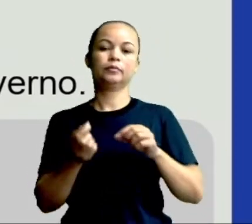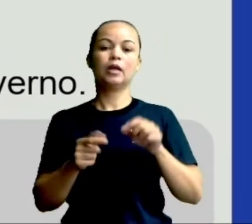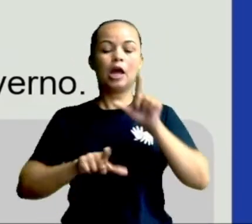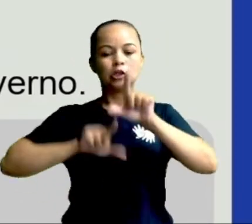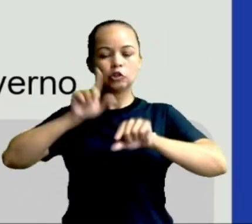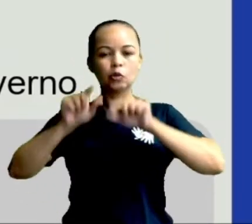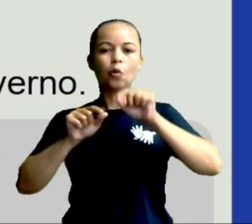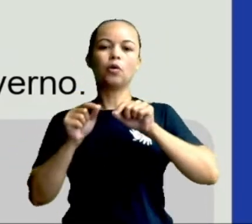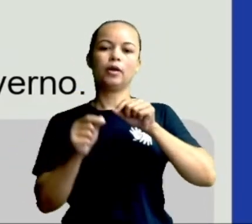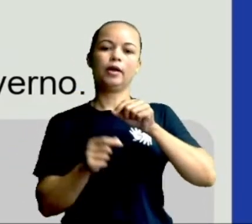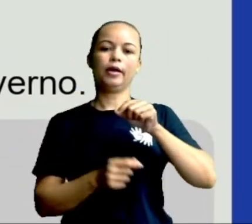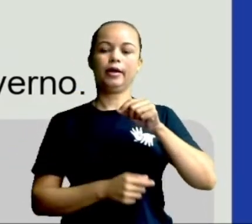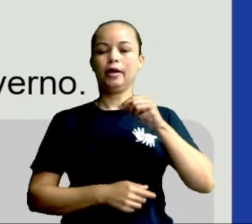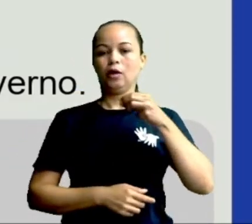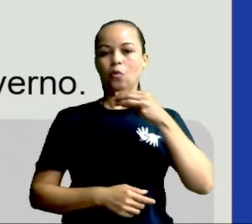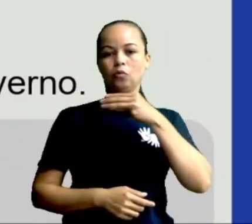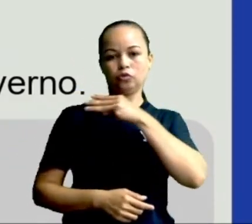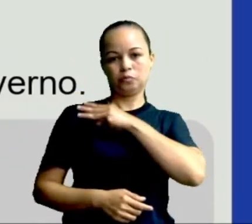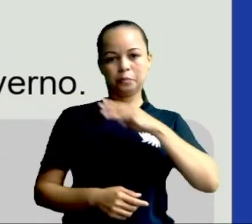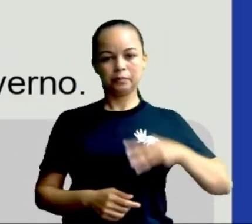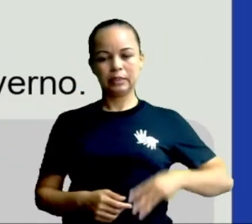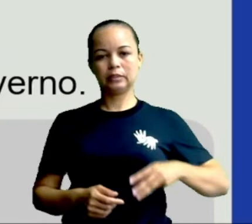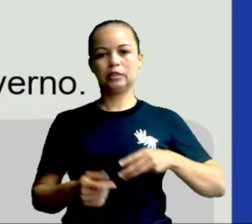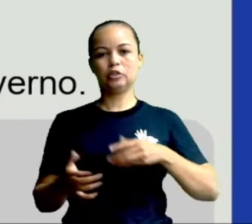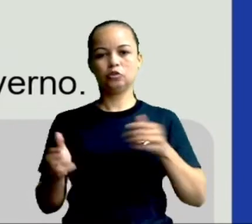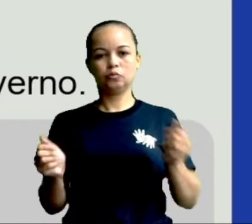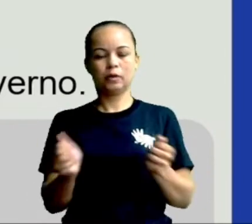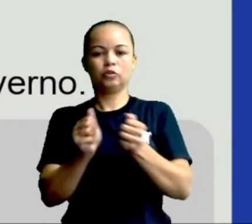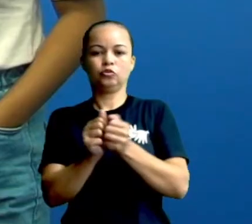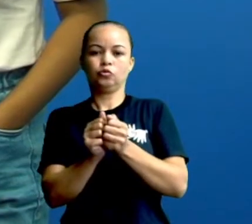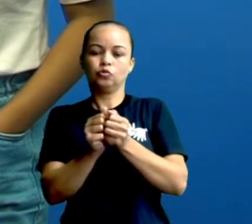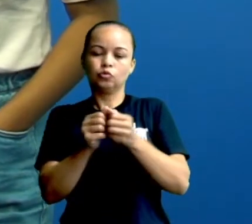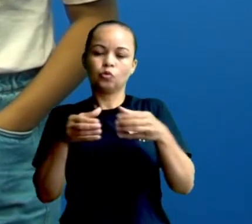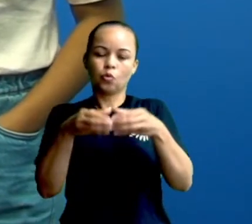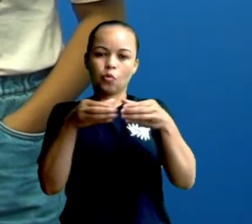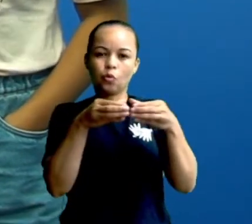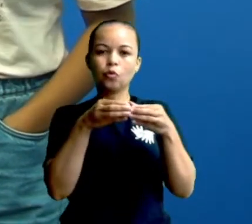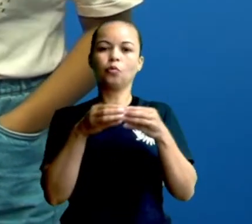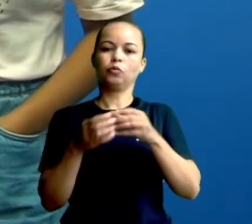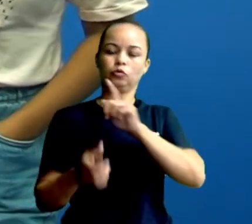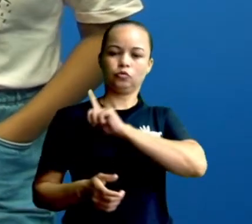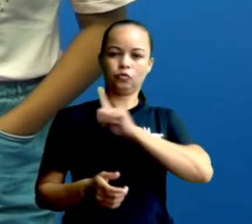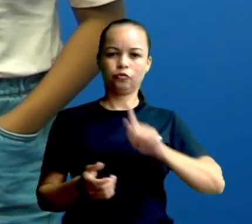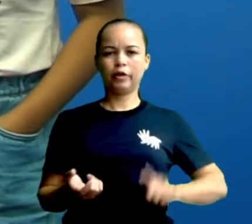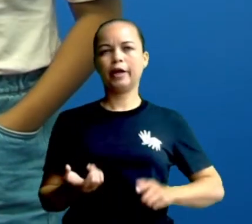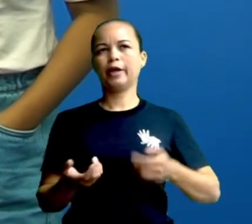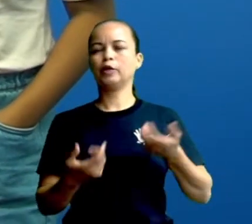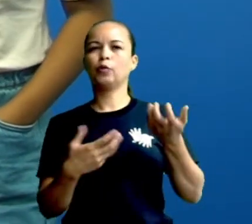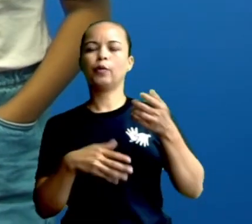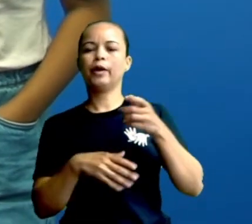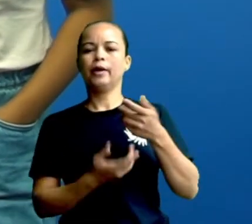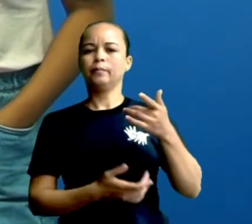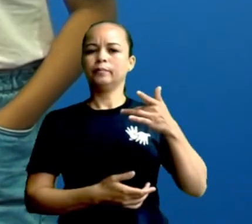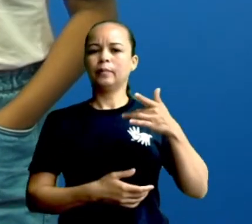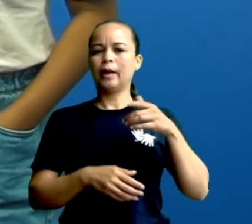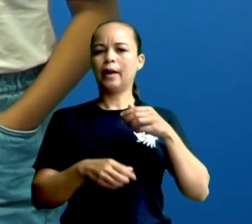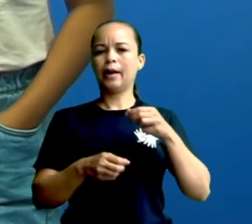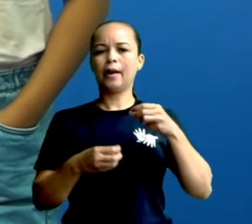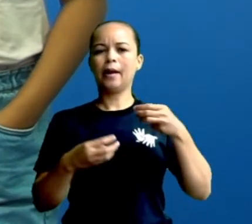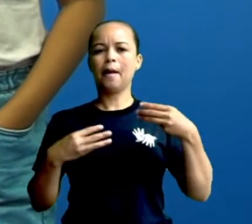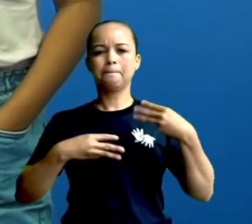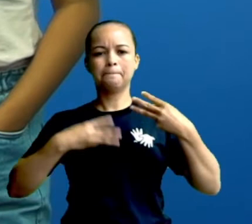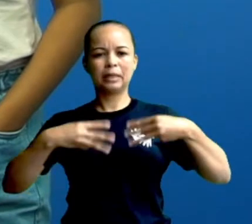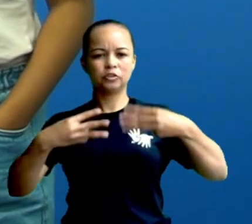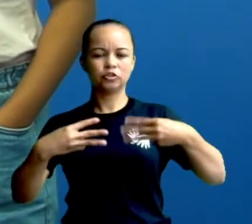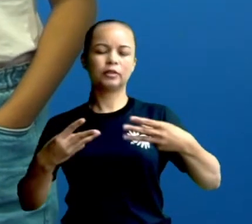escolher os ministros para compor o governo dá o Ministério da Educação Ministério da Saúde